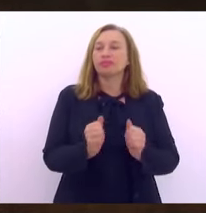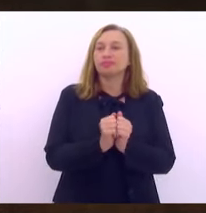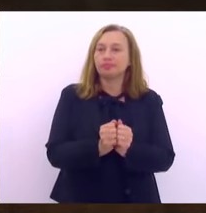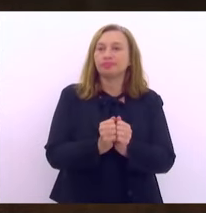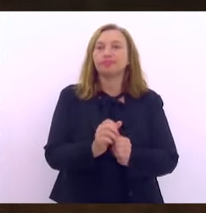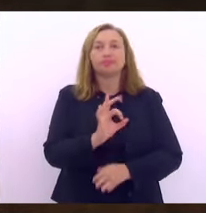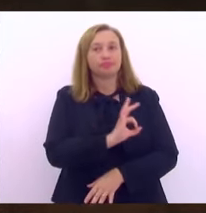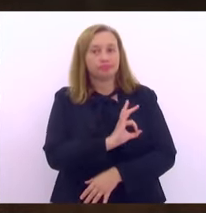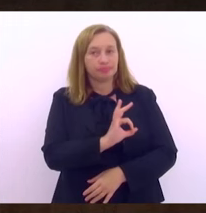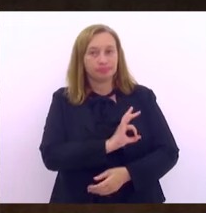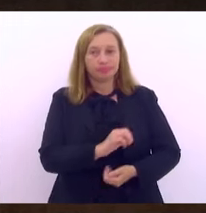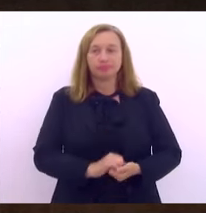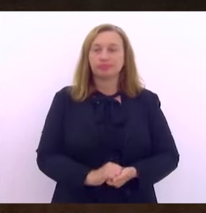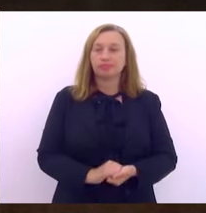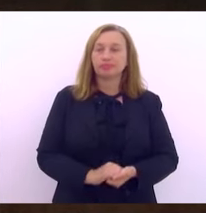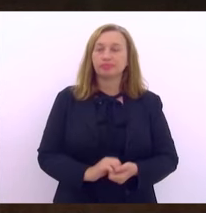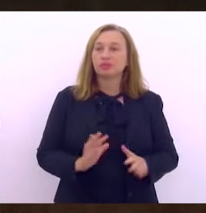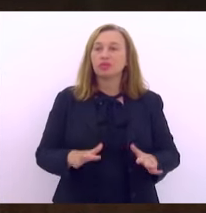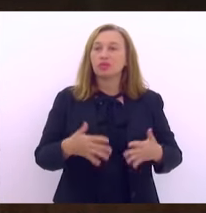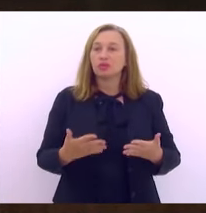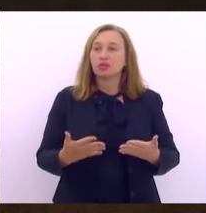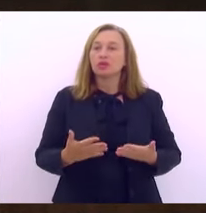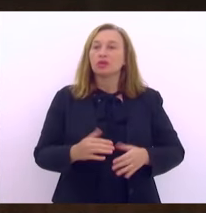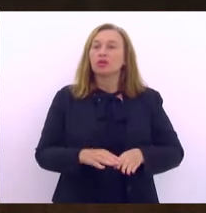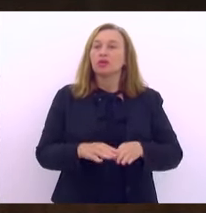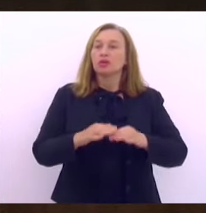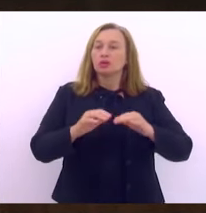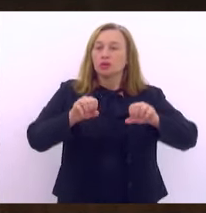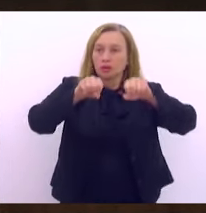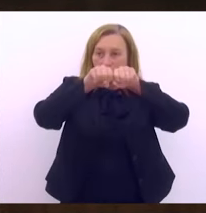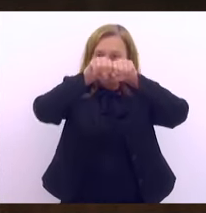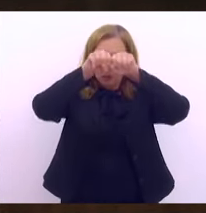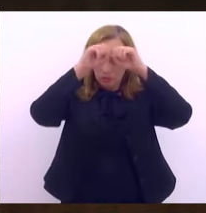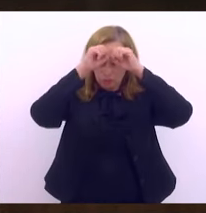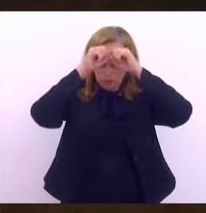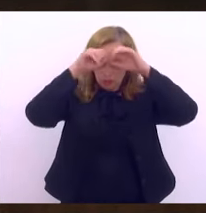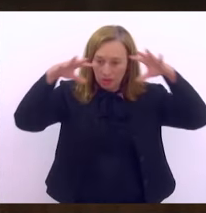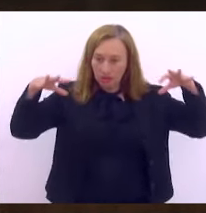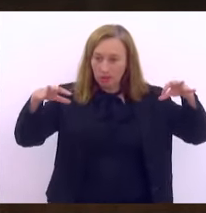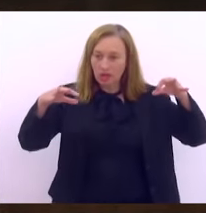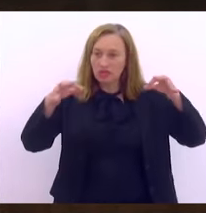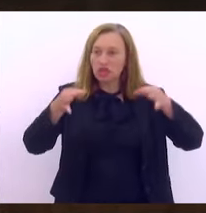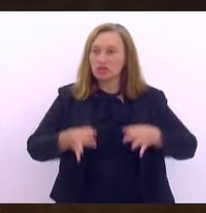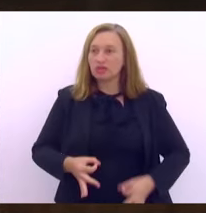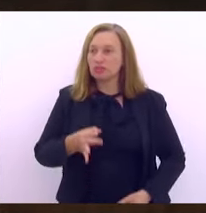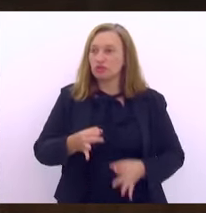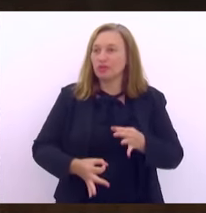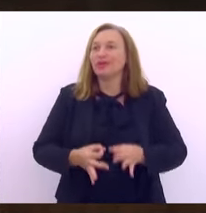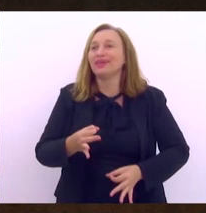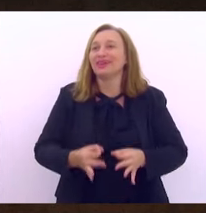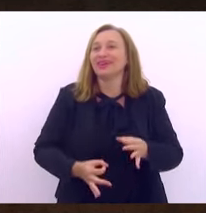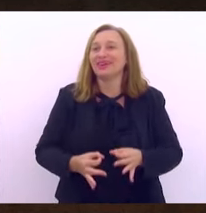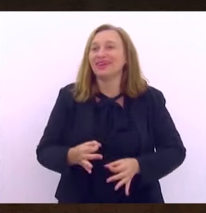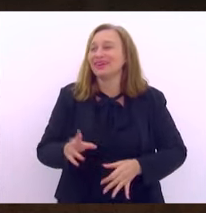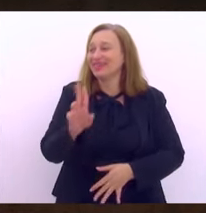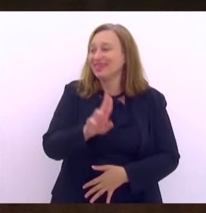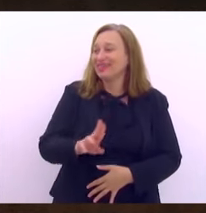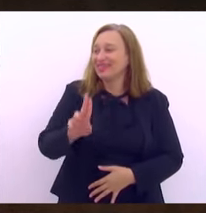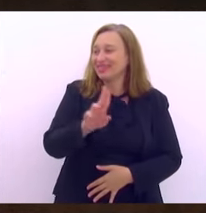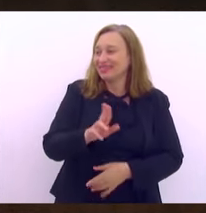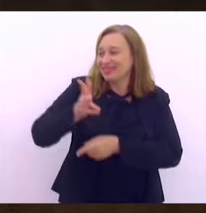policiais. Quando o Supremo determinou o uso da câmera, não é para ser utilizada da forma como está sendo usado, senhora